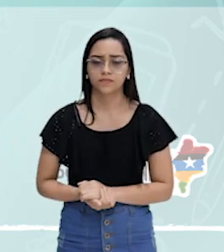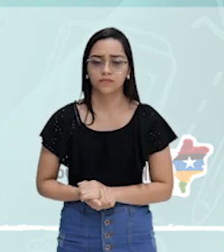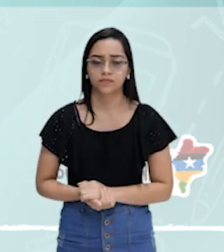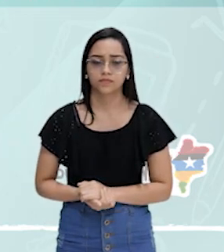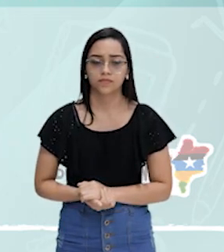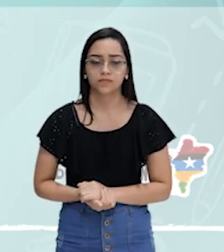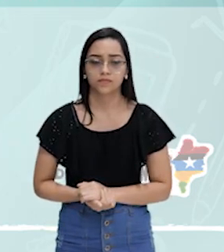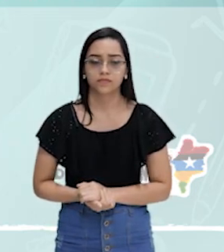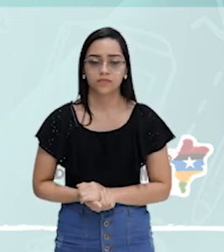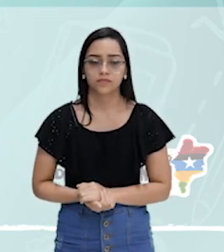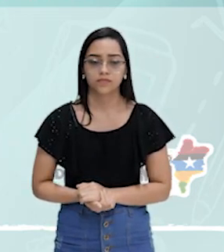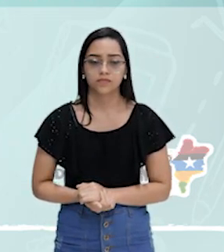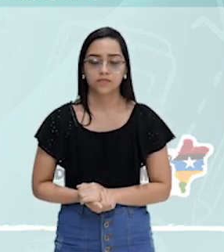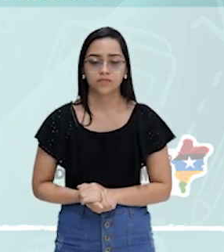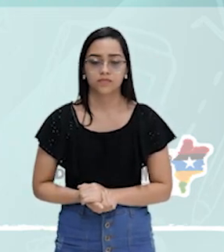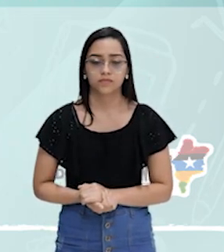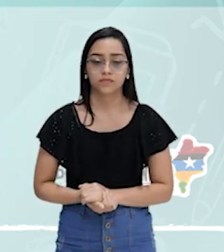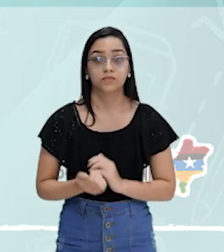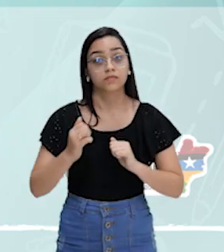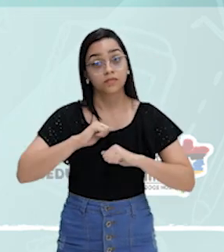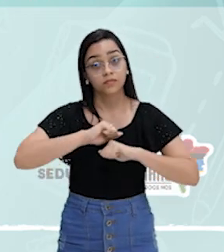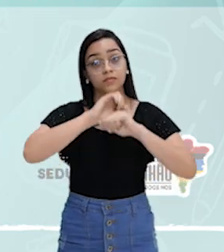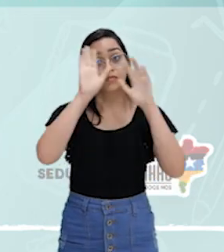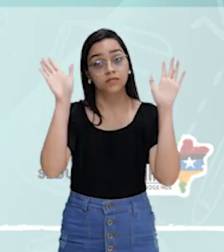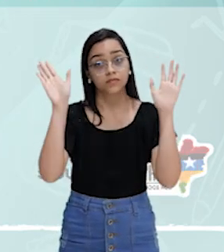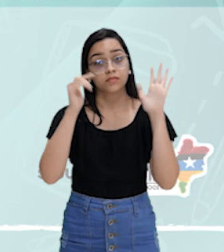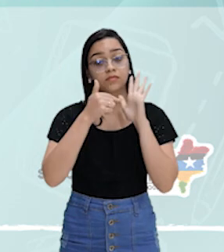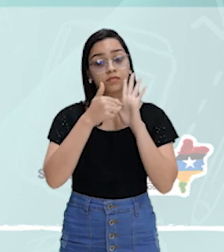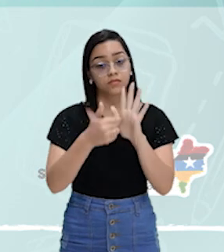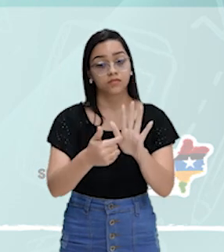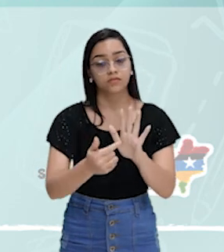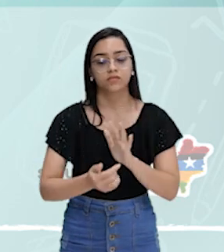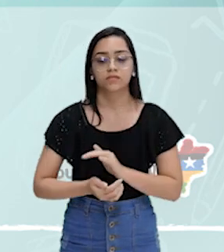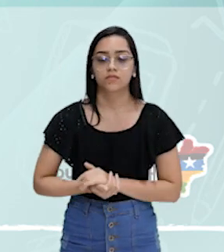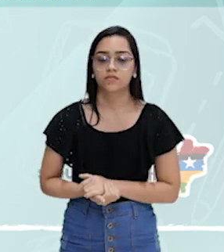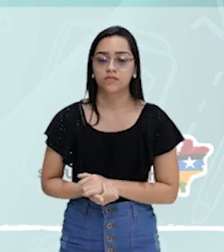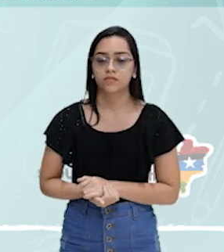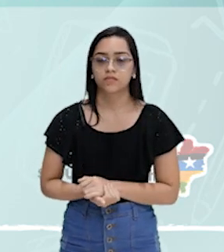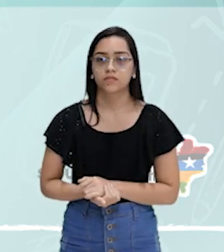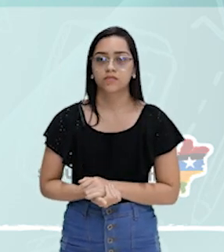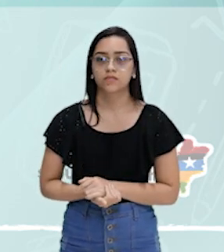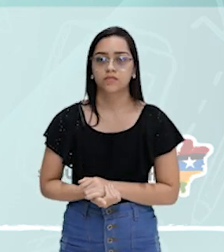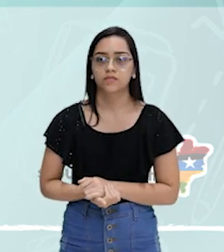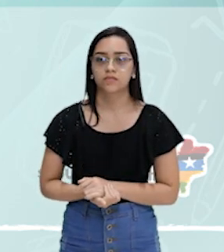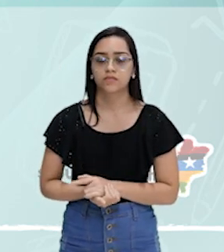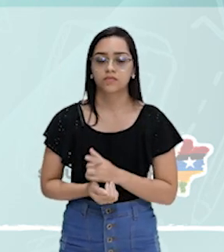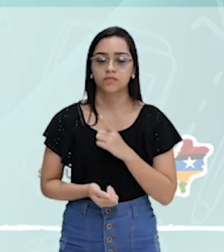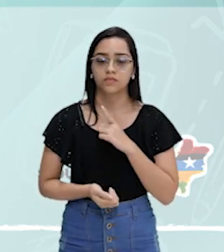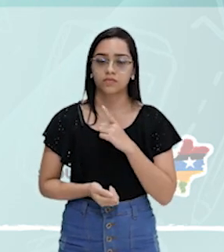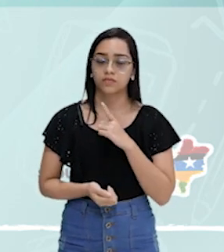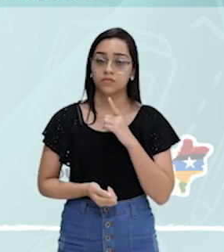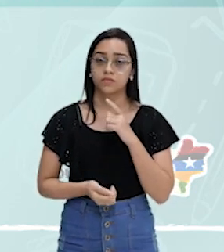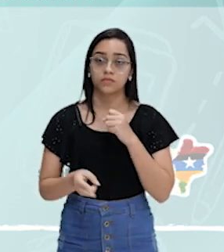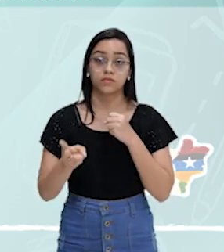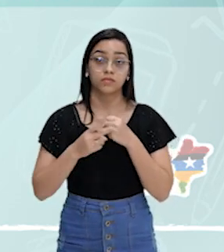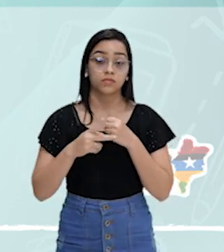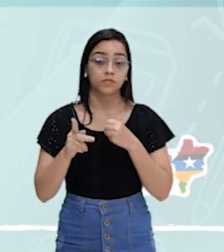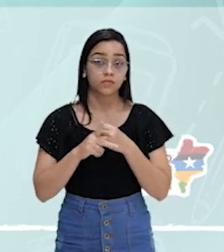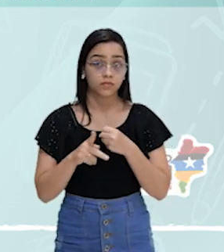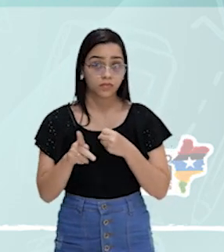É claro e evidente a atenção de Vossa Excelência. Eu tenho um pronome de